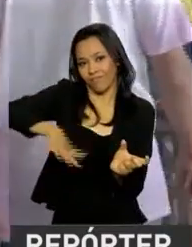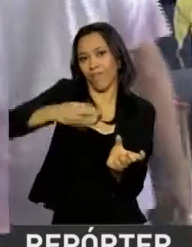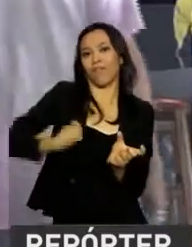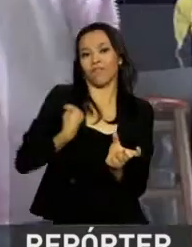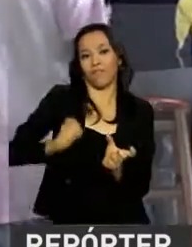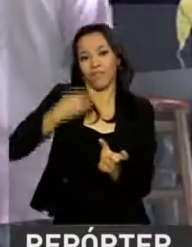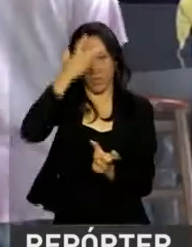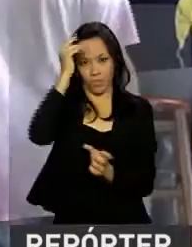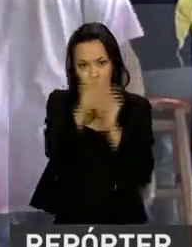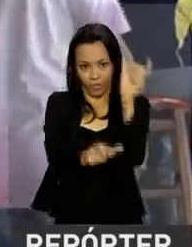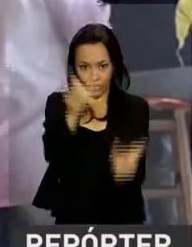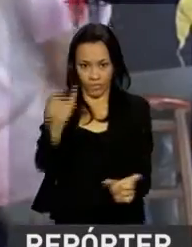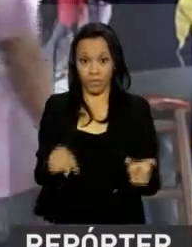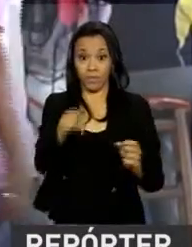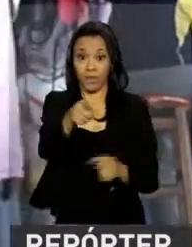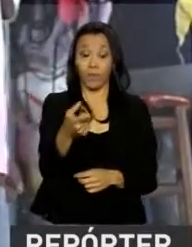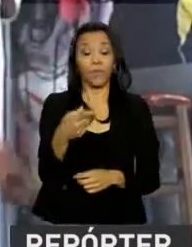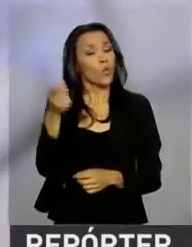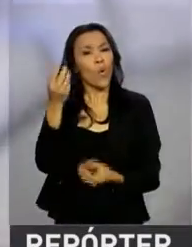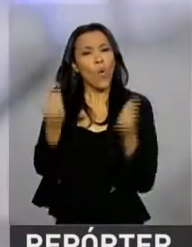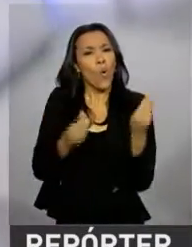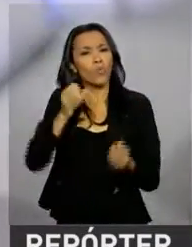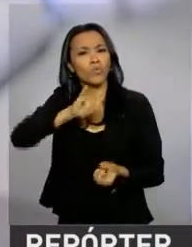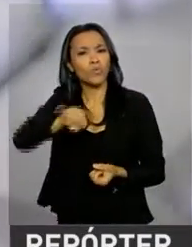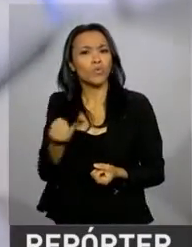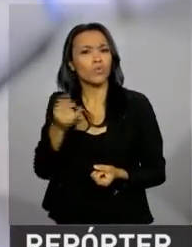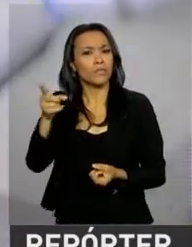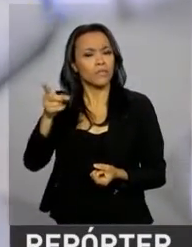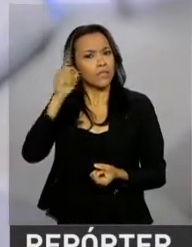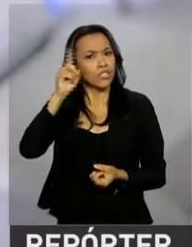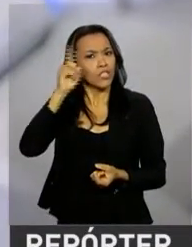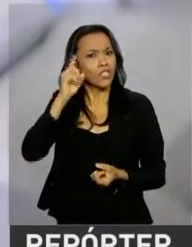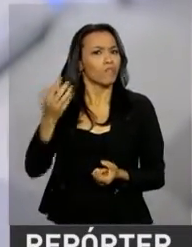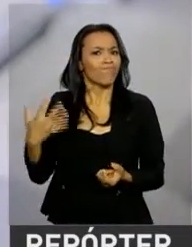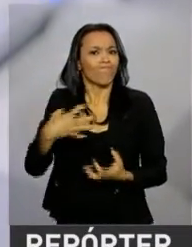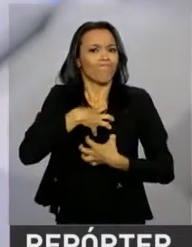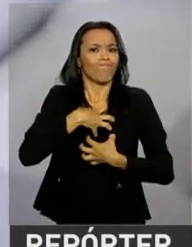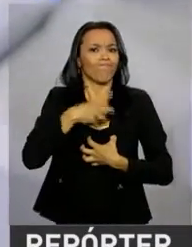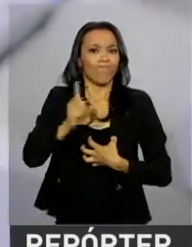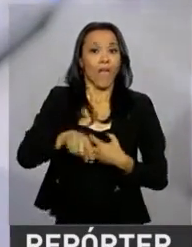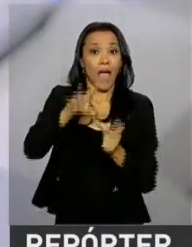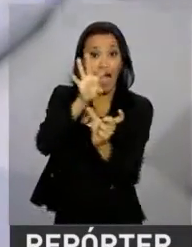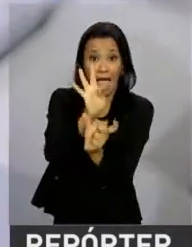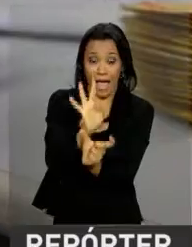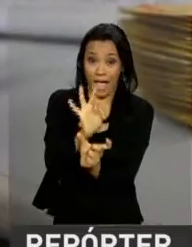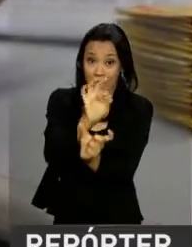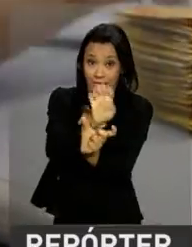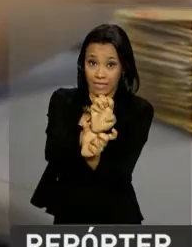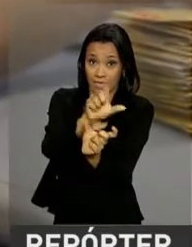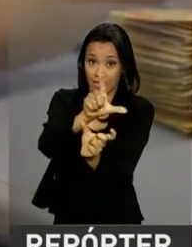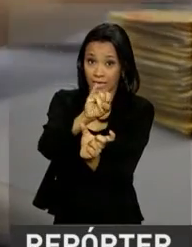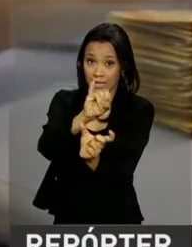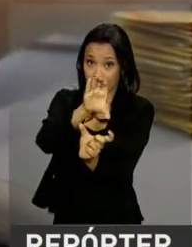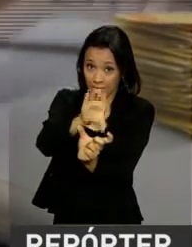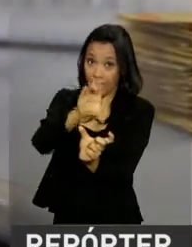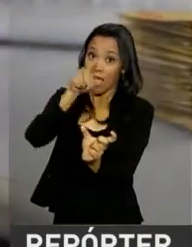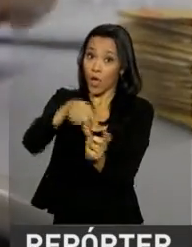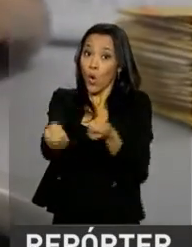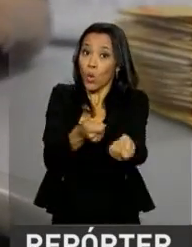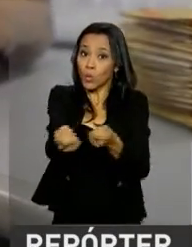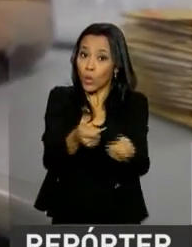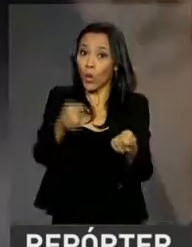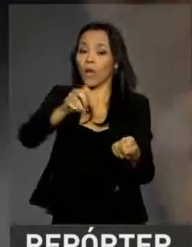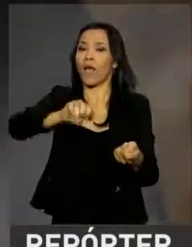os juros impactam o dia a dia das pessoas a chamada selic é utilizada para controlar a inflação se ela está alta os juros